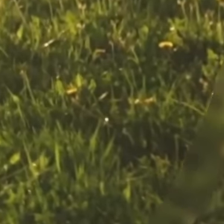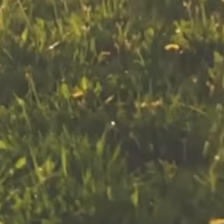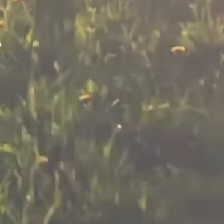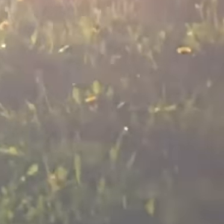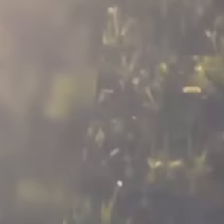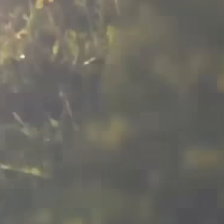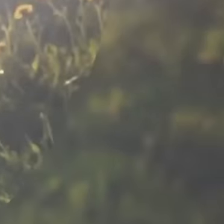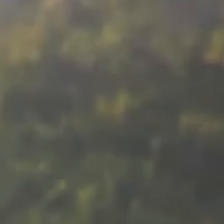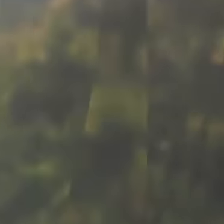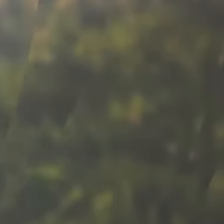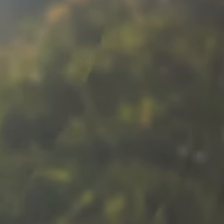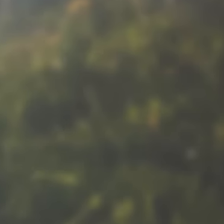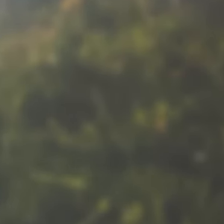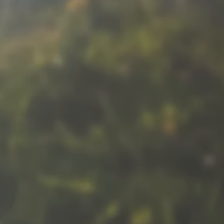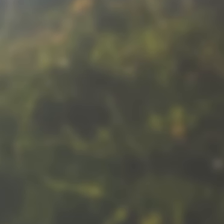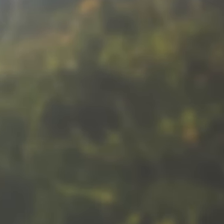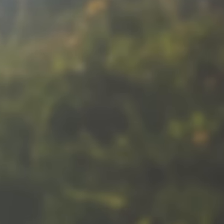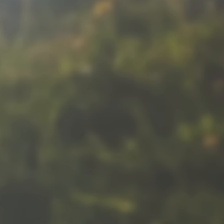oficial